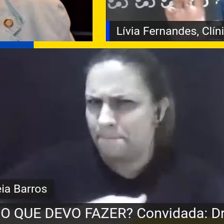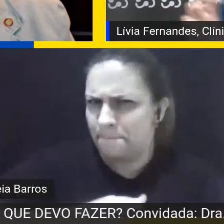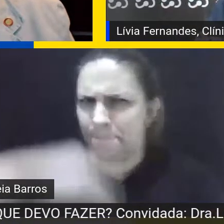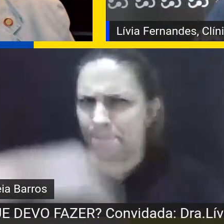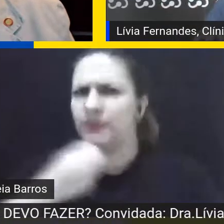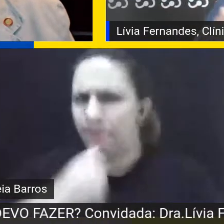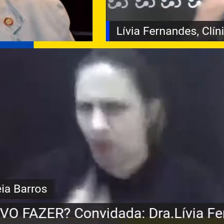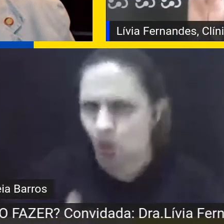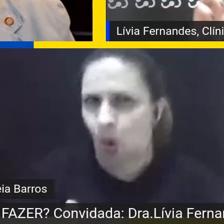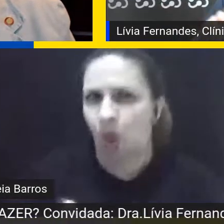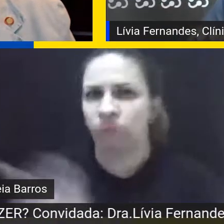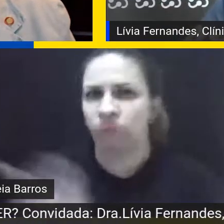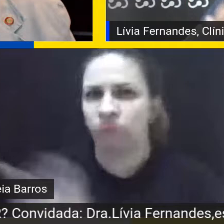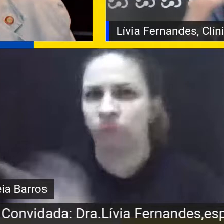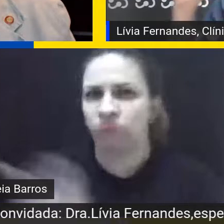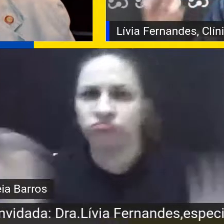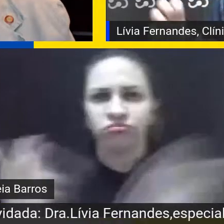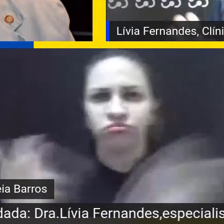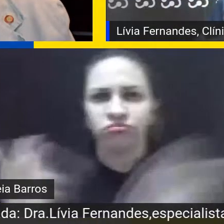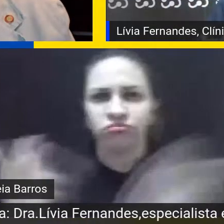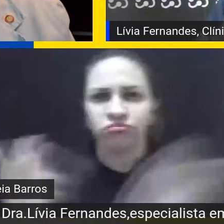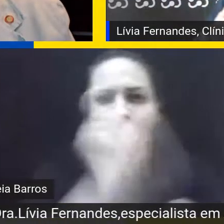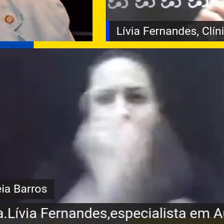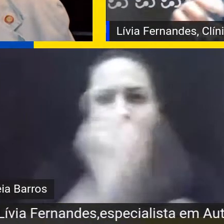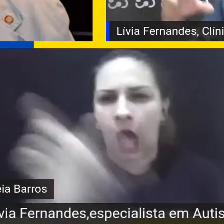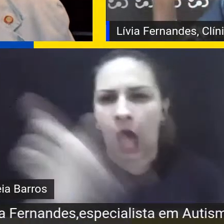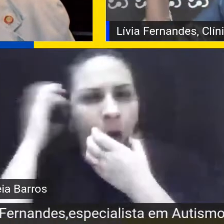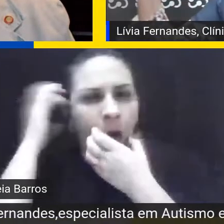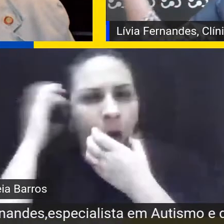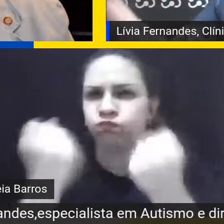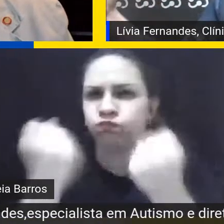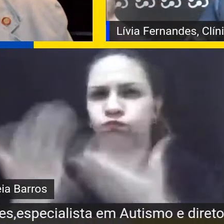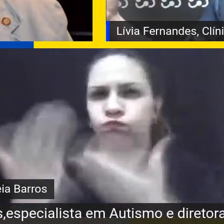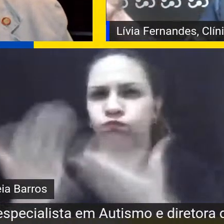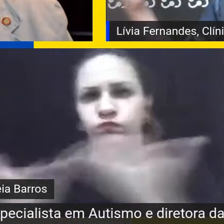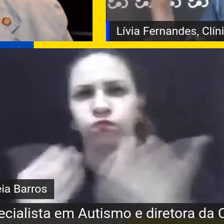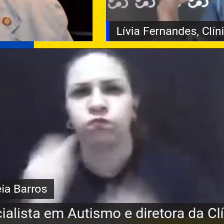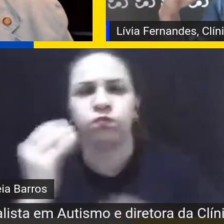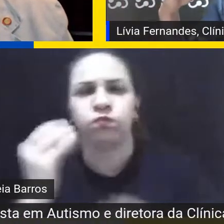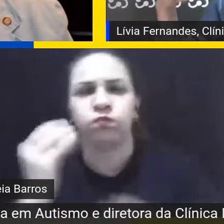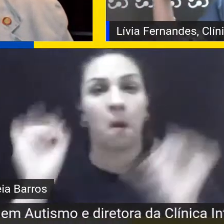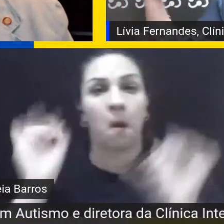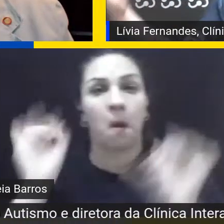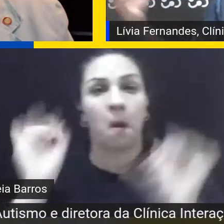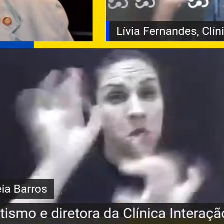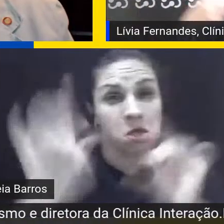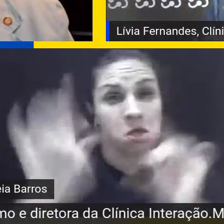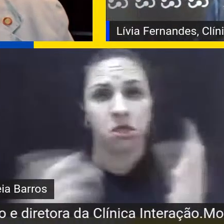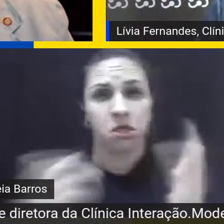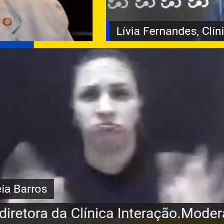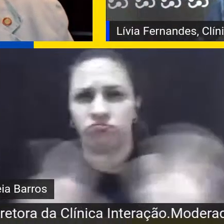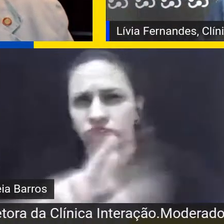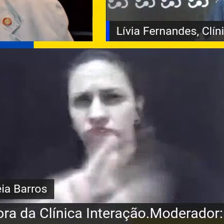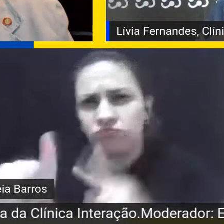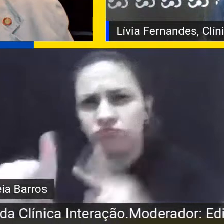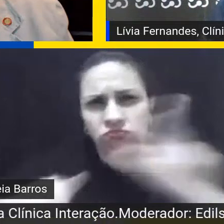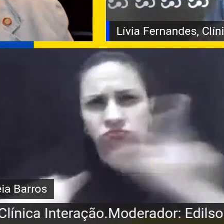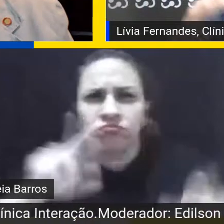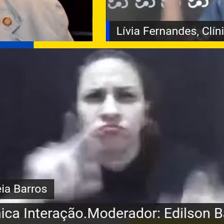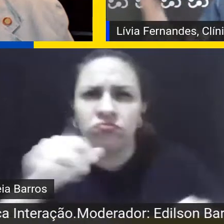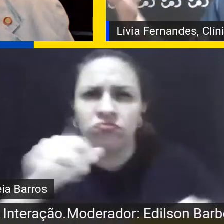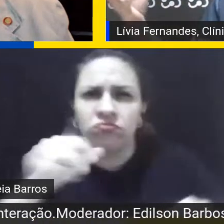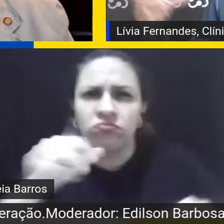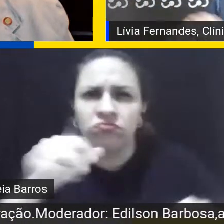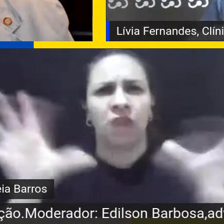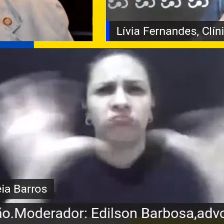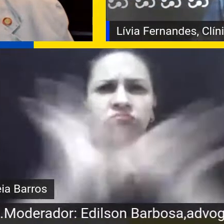várias avaliações de fono, terapia ocupacional, a terapia específica que a criança faz, se é integração sensorial, se é ABA,